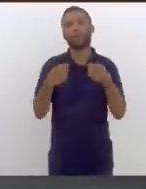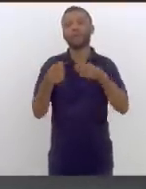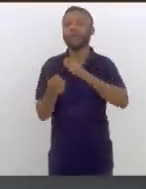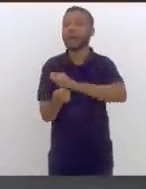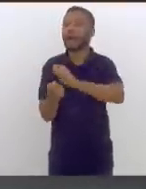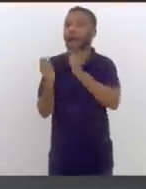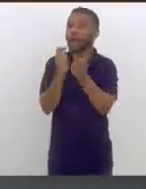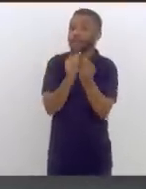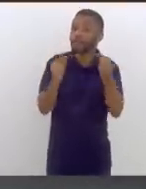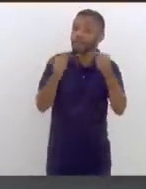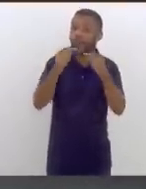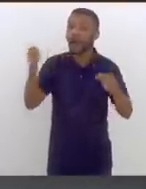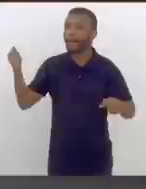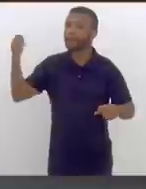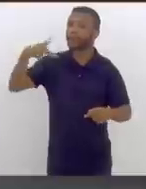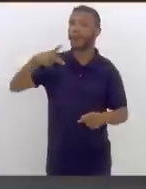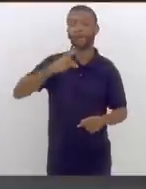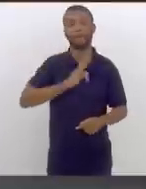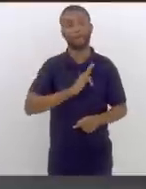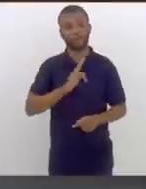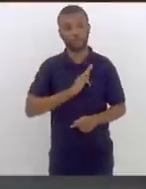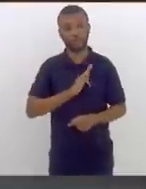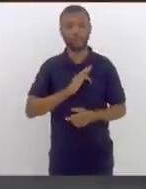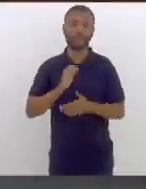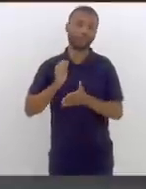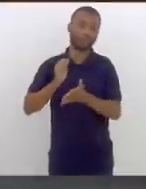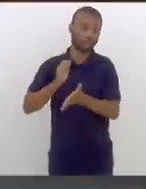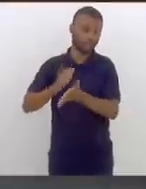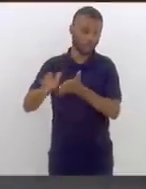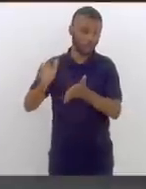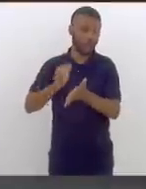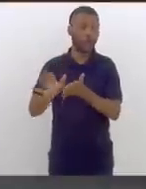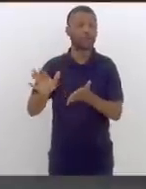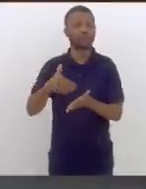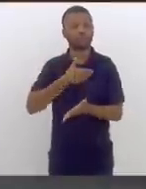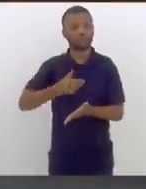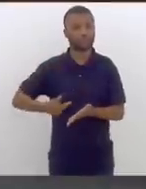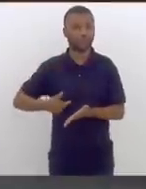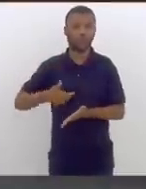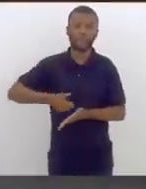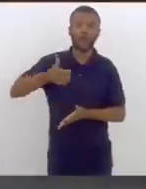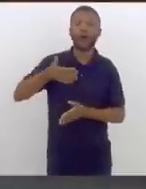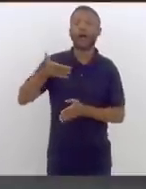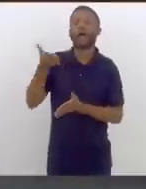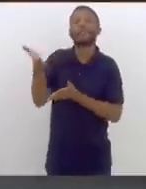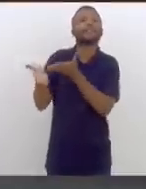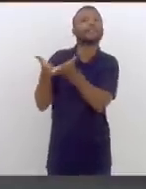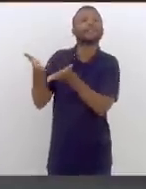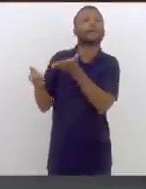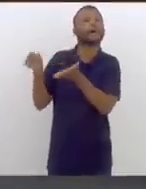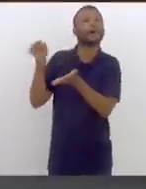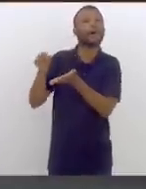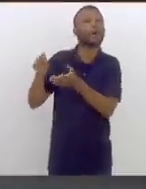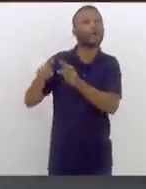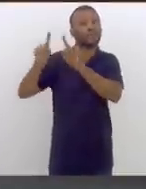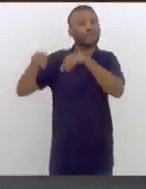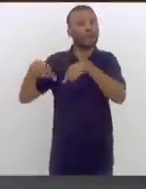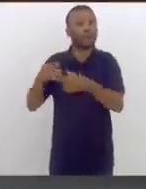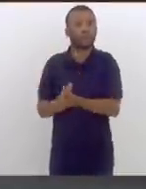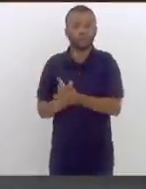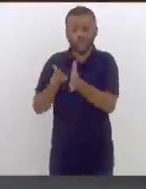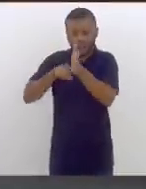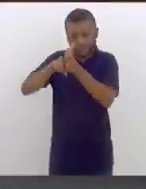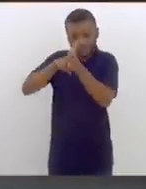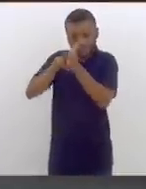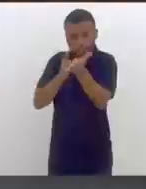aposentar policiais gera ônus por cofre público é melhor tratar o homem eu fiz um levantamento Se